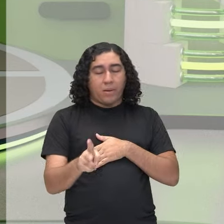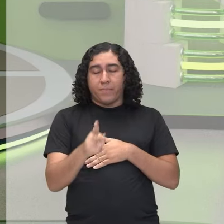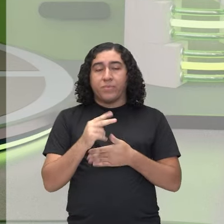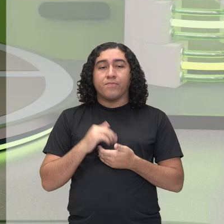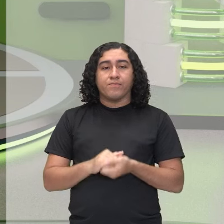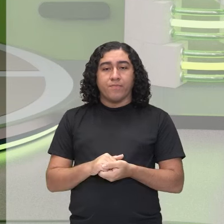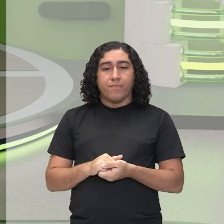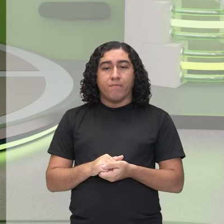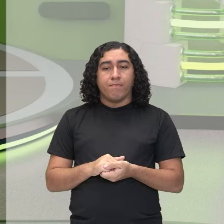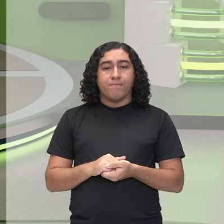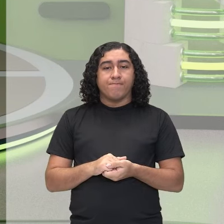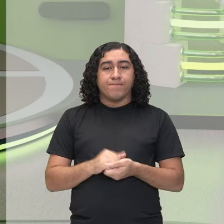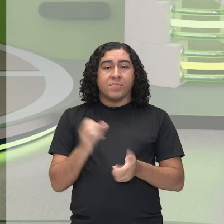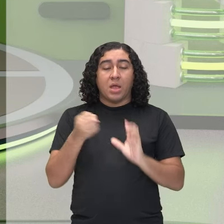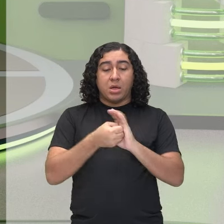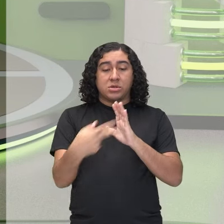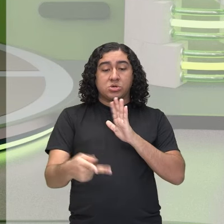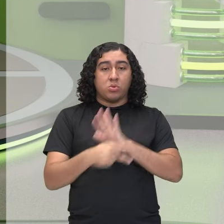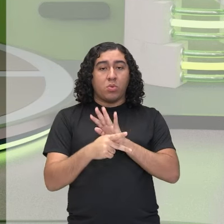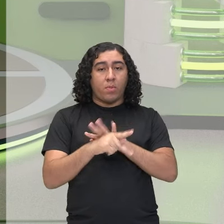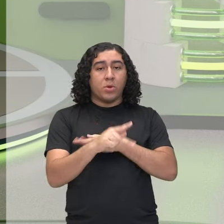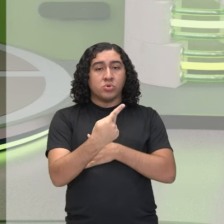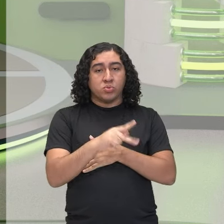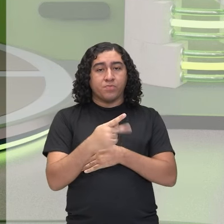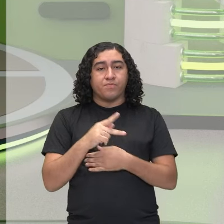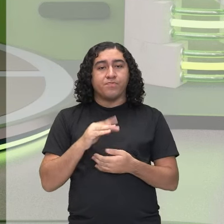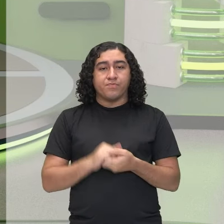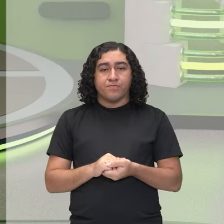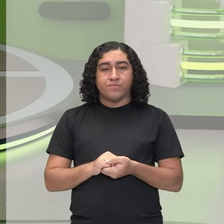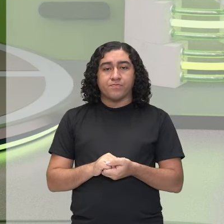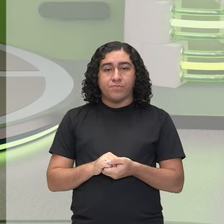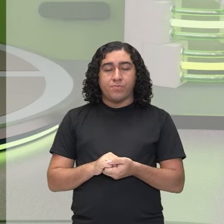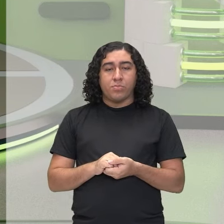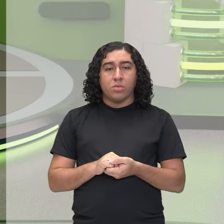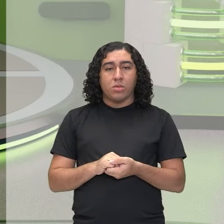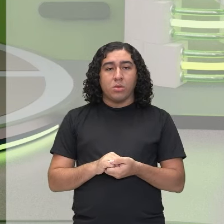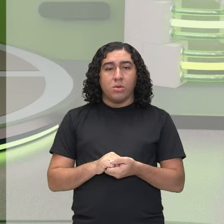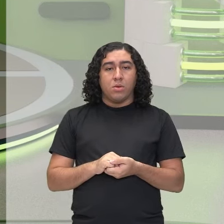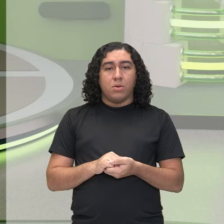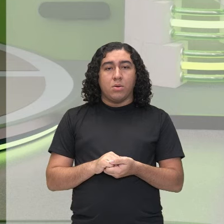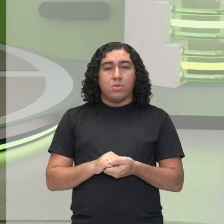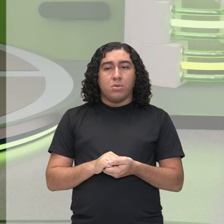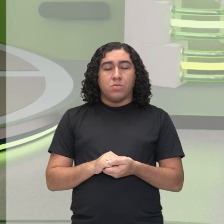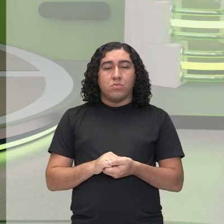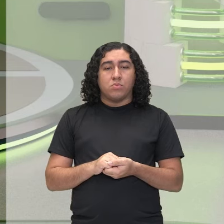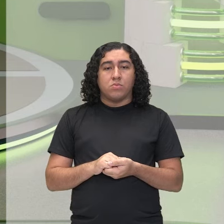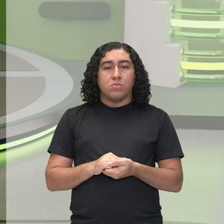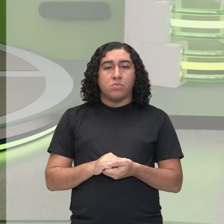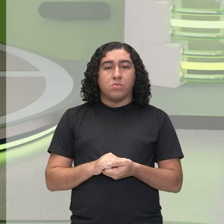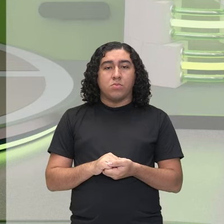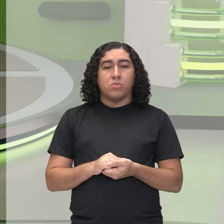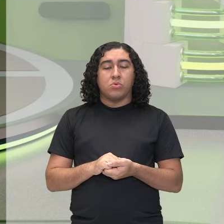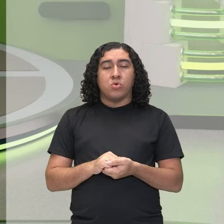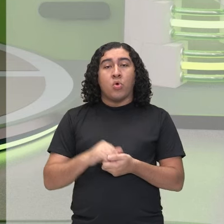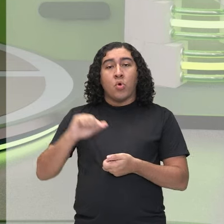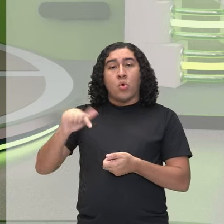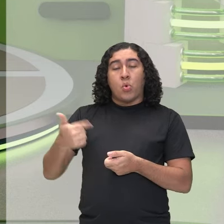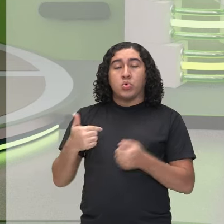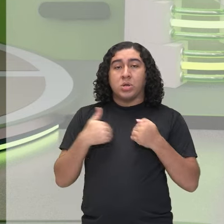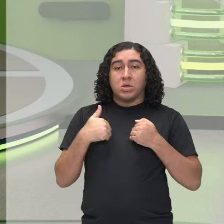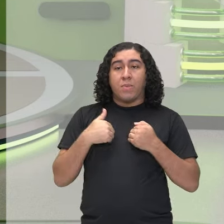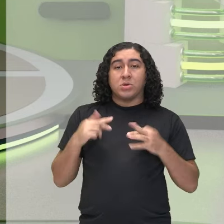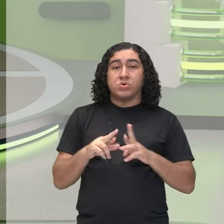todo. Isso é uma característica da ostra, vale ressaltar. Outros indivíduos desse grupo vão ter um ciclo um pouquinho